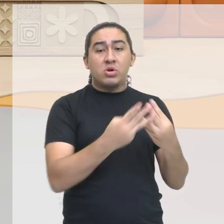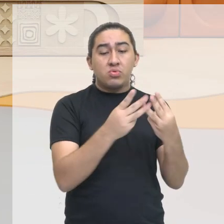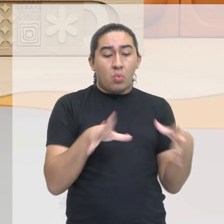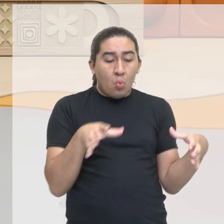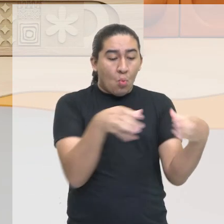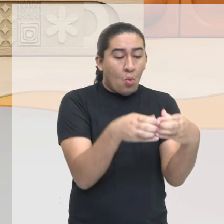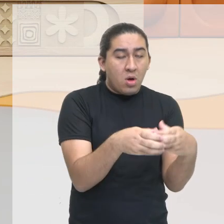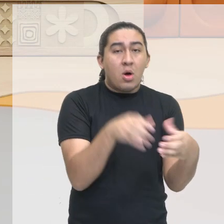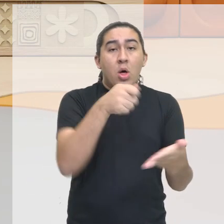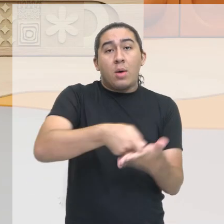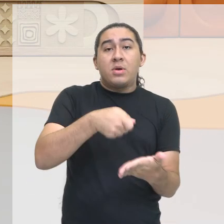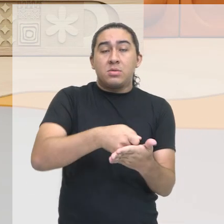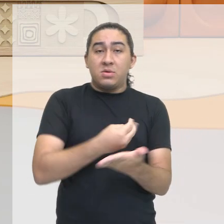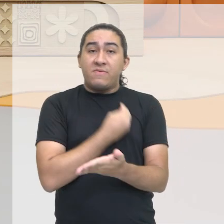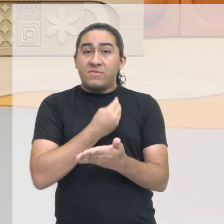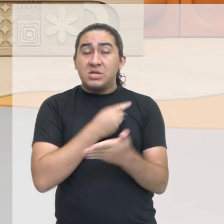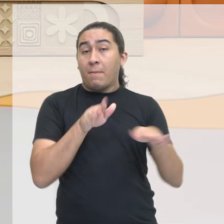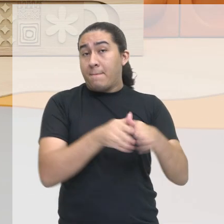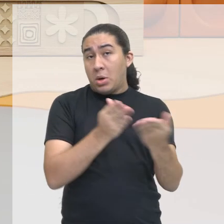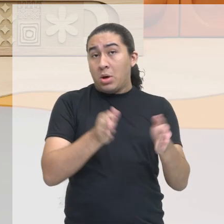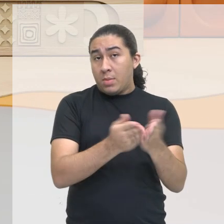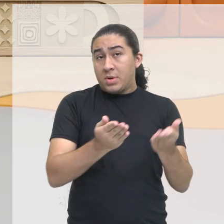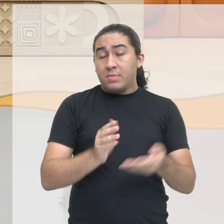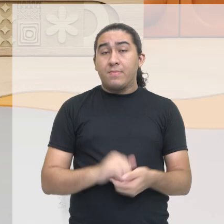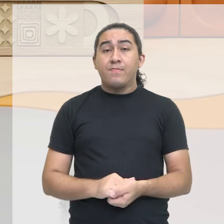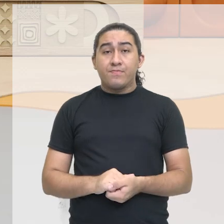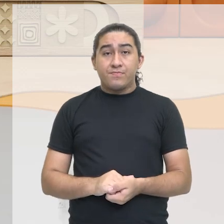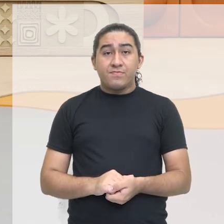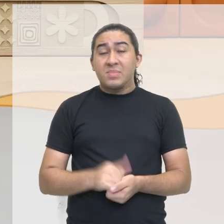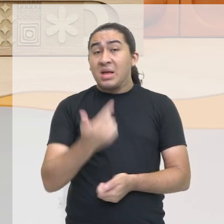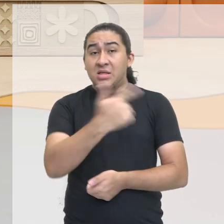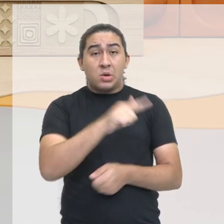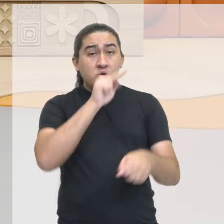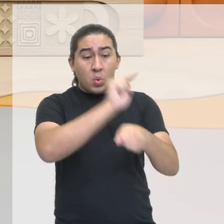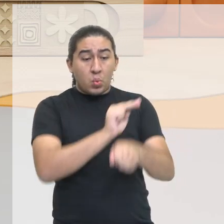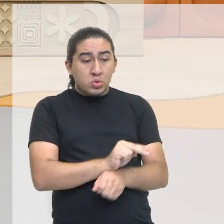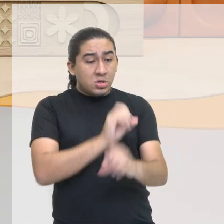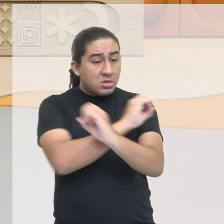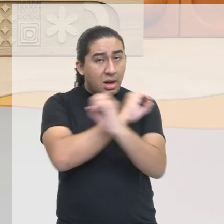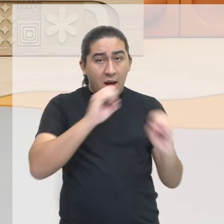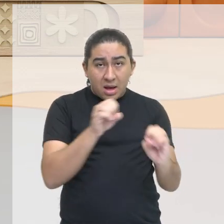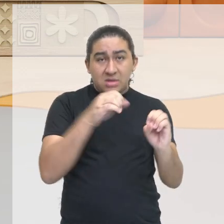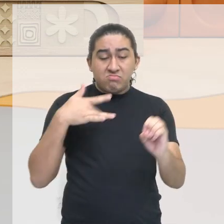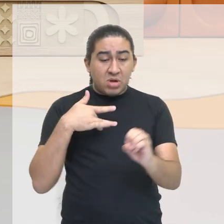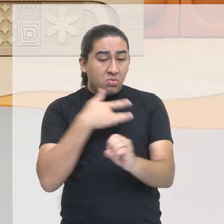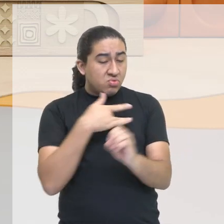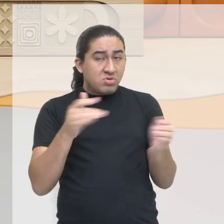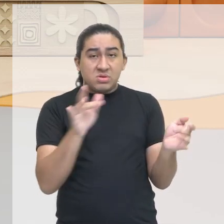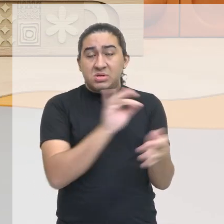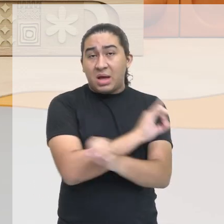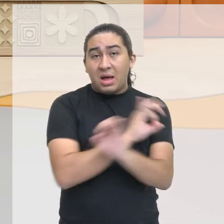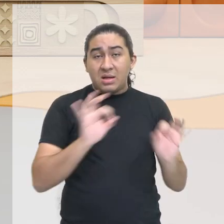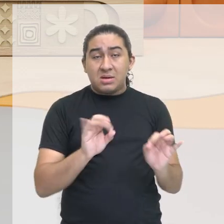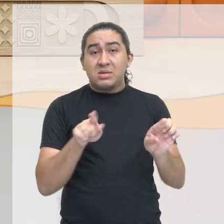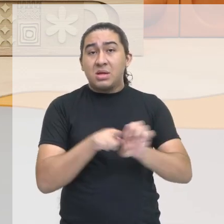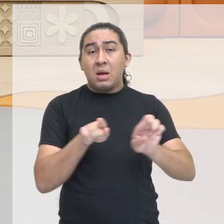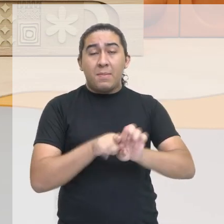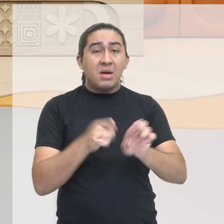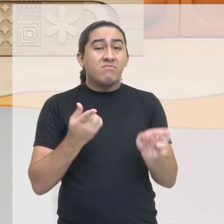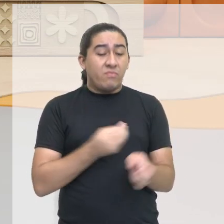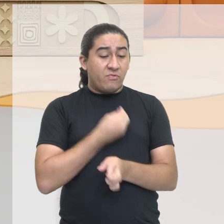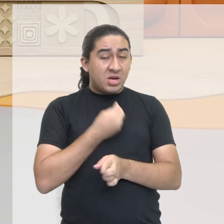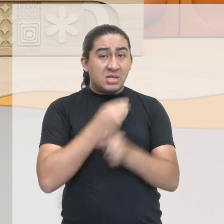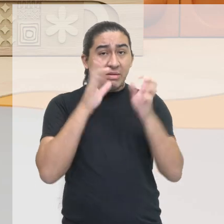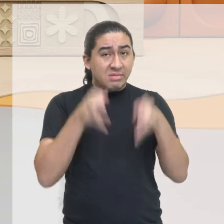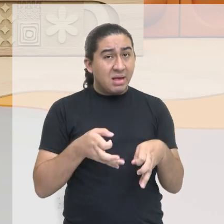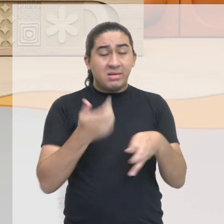e obrigavam a viver em condições miseráveis, sem saneamento, sem alimentação, sem condição de vida